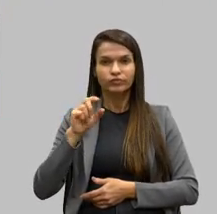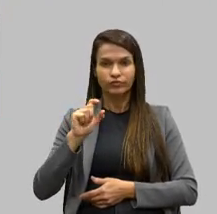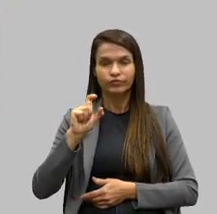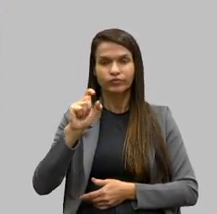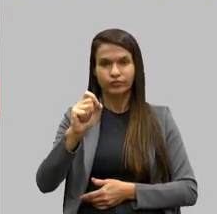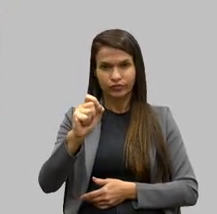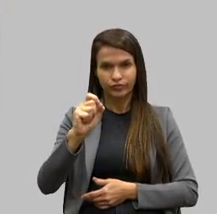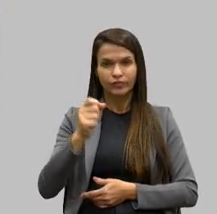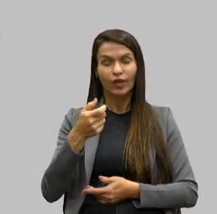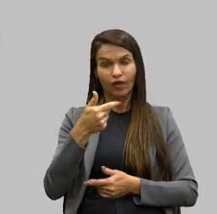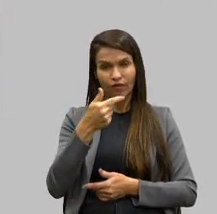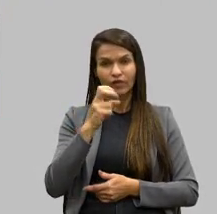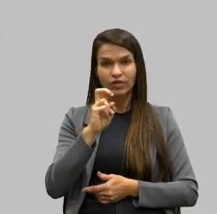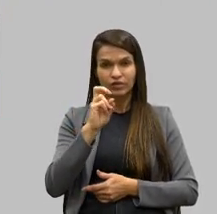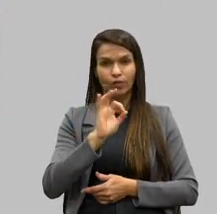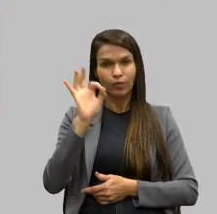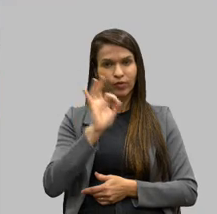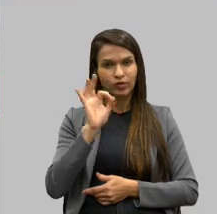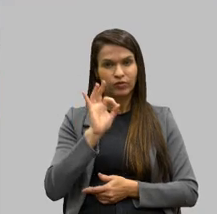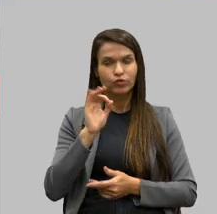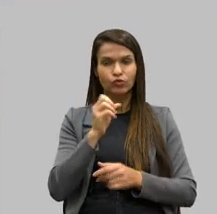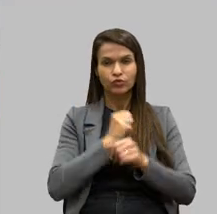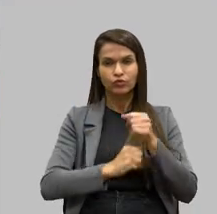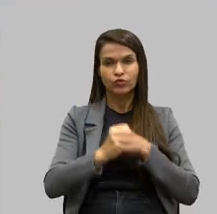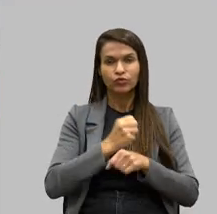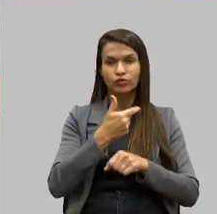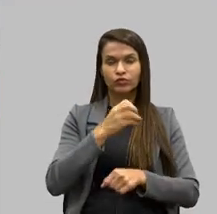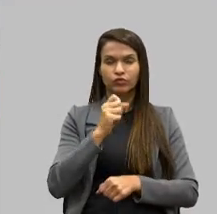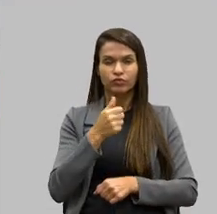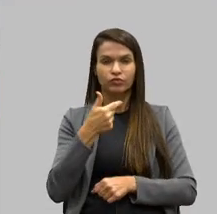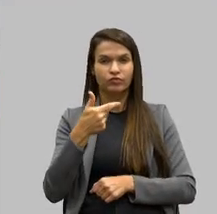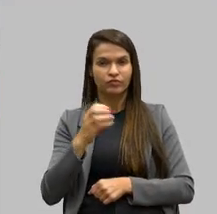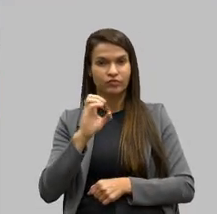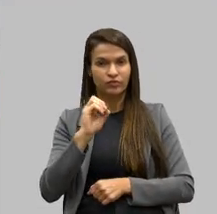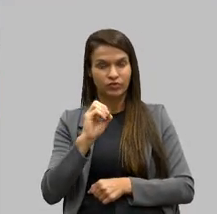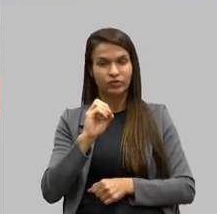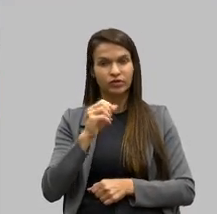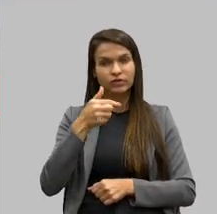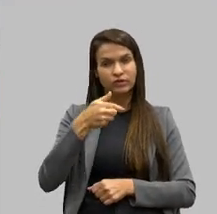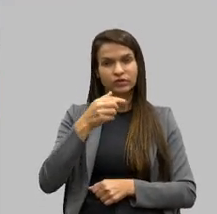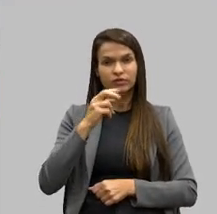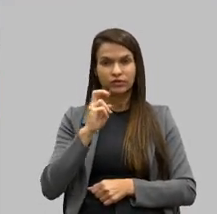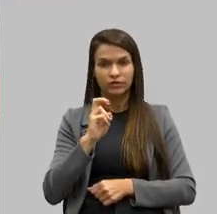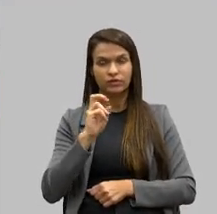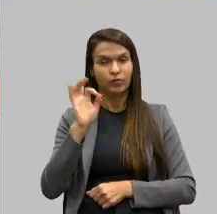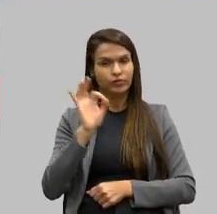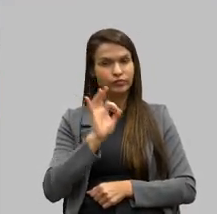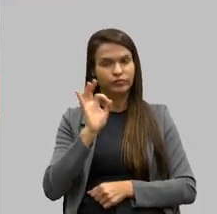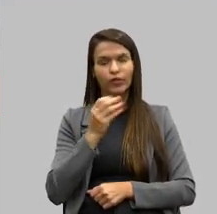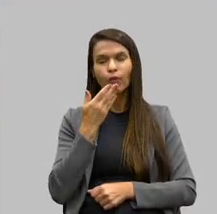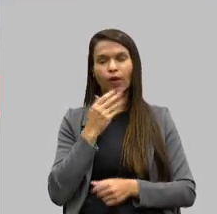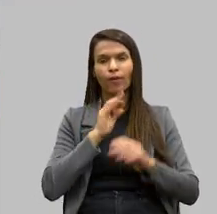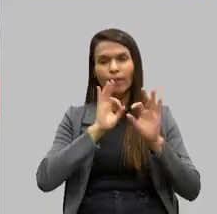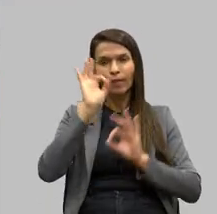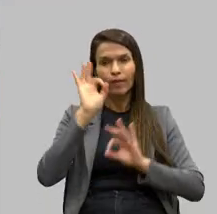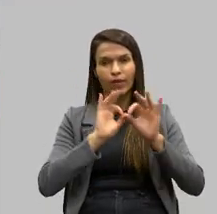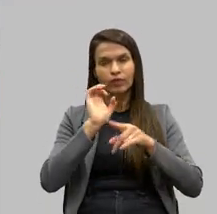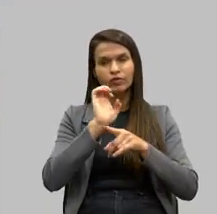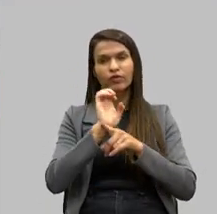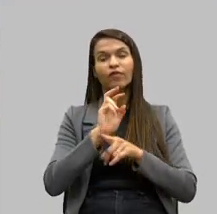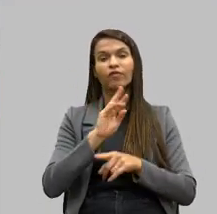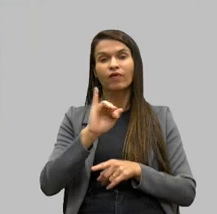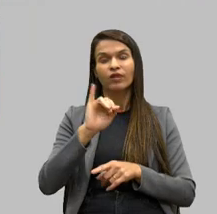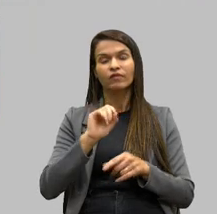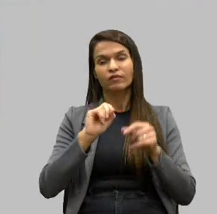25%, mas, em 2020, investiu 20,73%. Qual é o planejamento que o Estado vai fazer